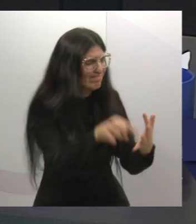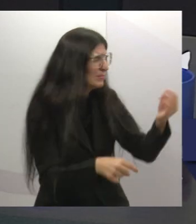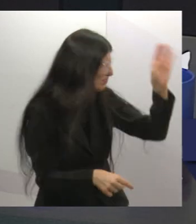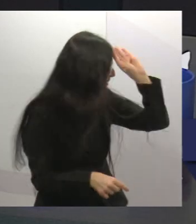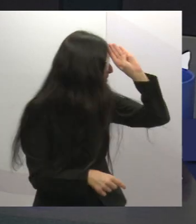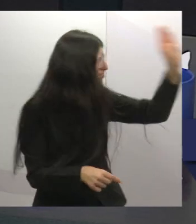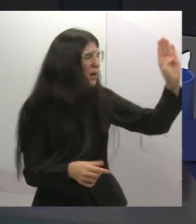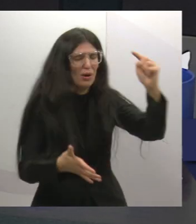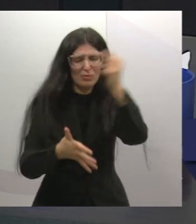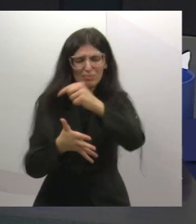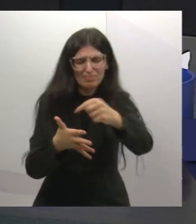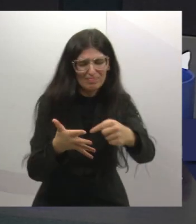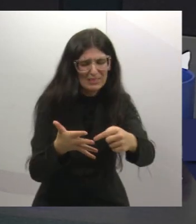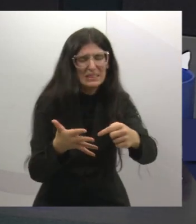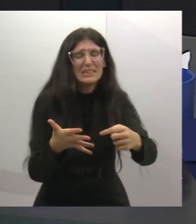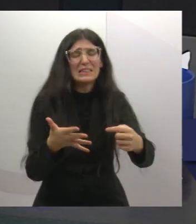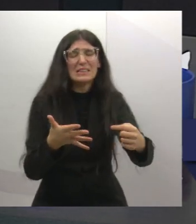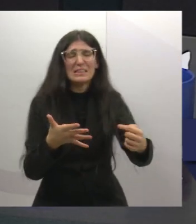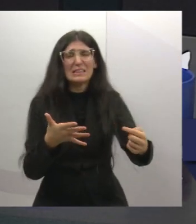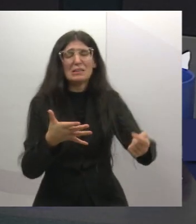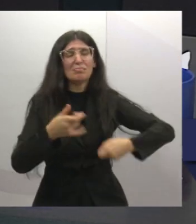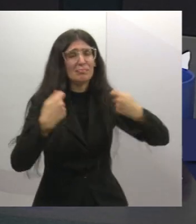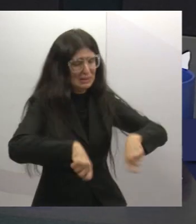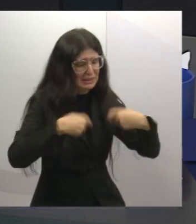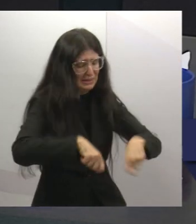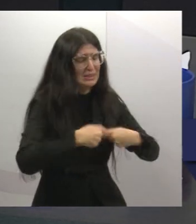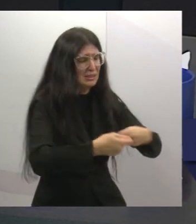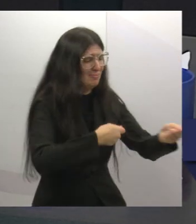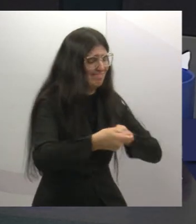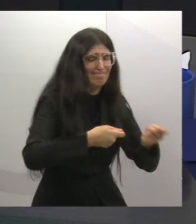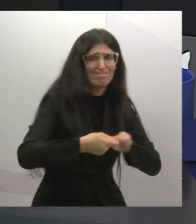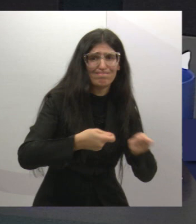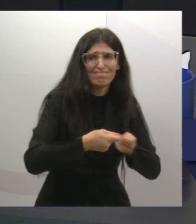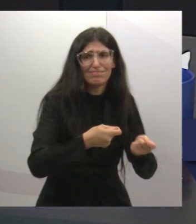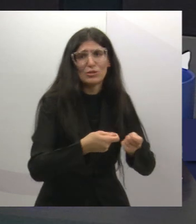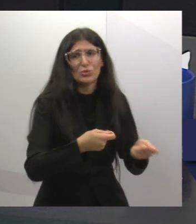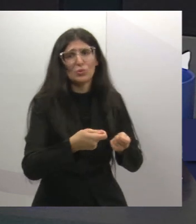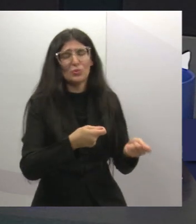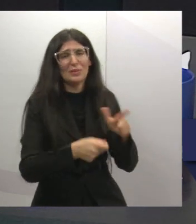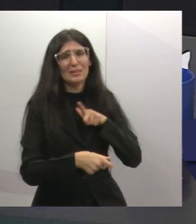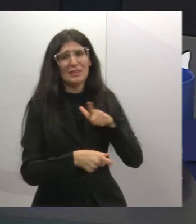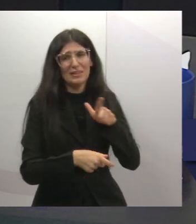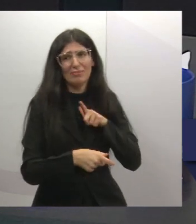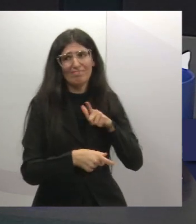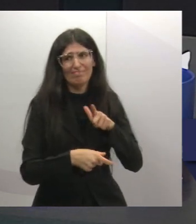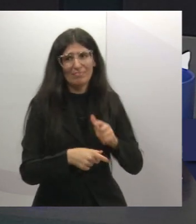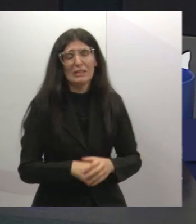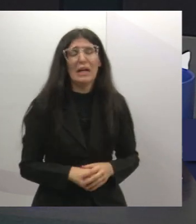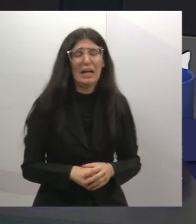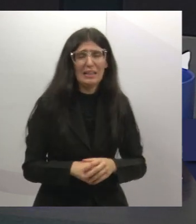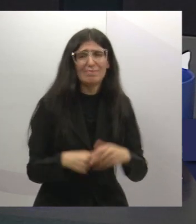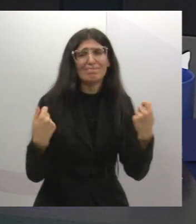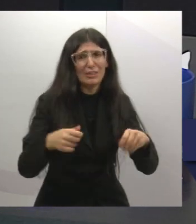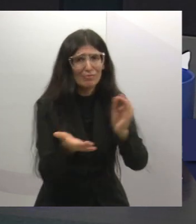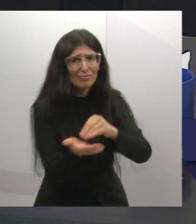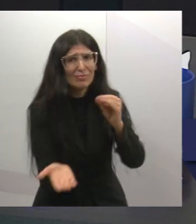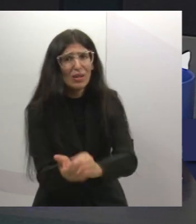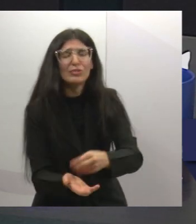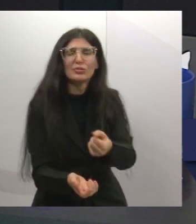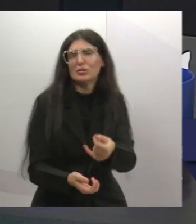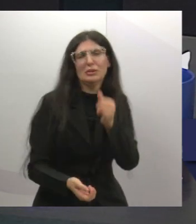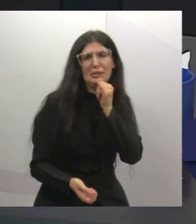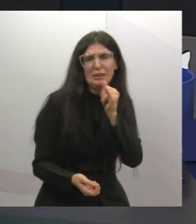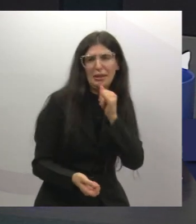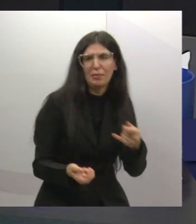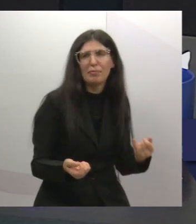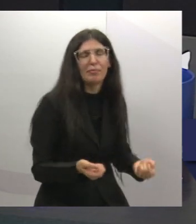Então, isso dá um balanço no orçamento público. Então, de antemão, já saldo a Secretaria de Finanças, em nome